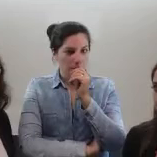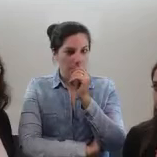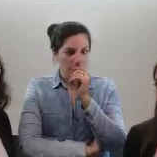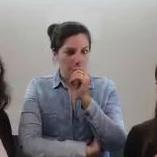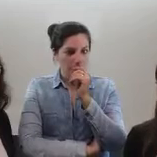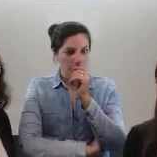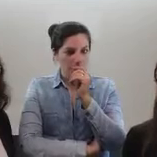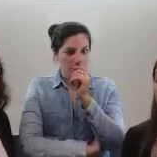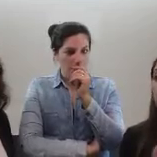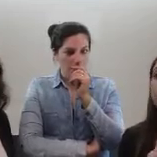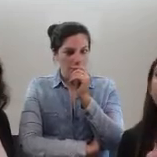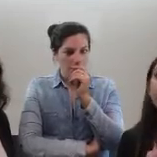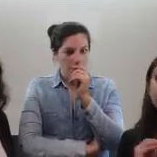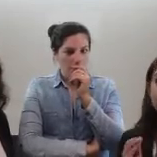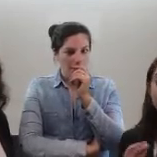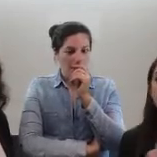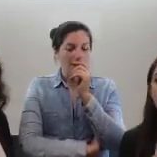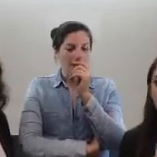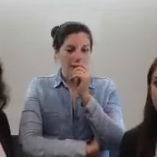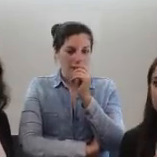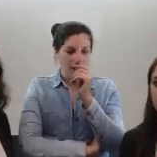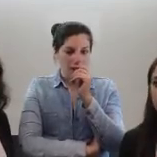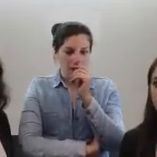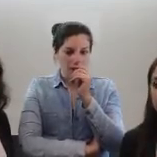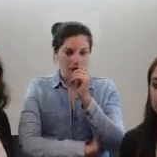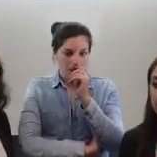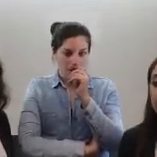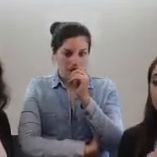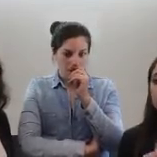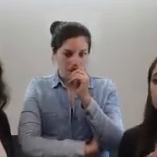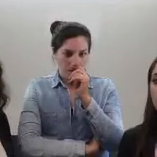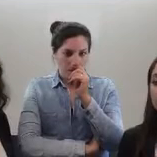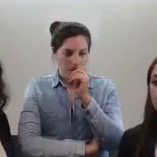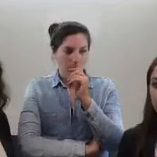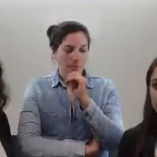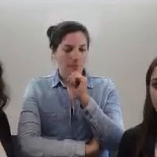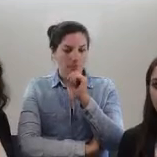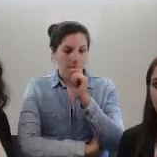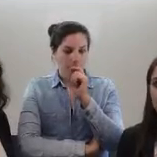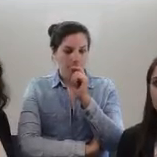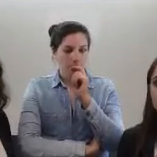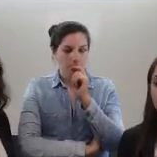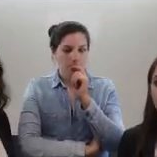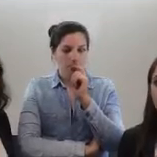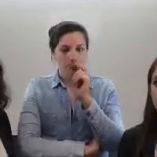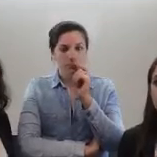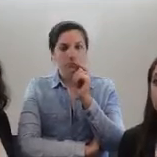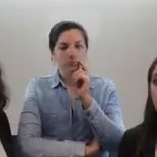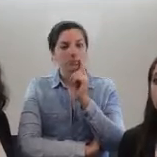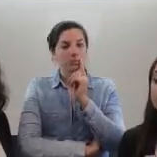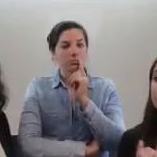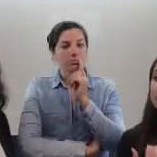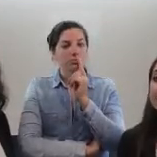sistema, né? O nosso sistema de busca. Então, tudo que a biblioteca tem, que a nossa biblioteca aqui da UNO Chapecó tem, vocês vão encontrar no Pérgamo. Então, assim, todos